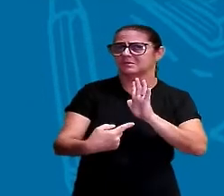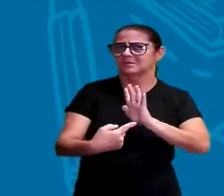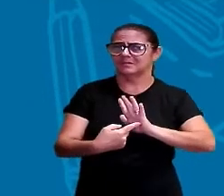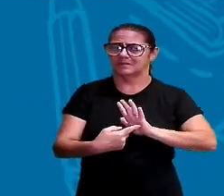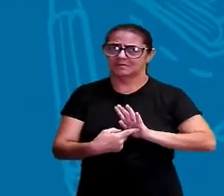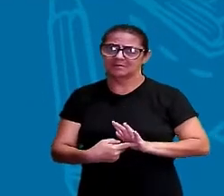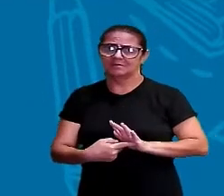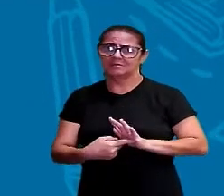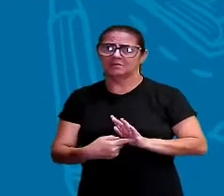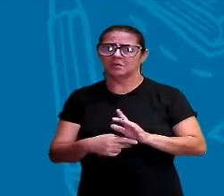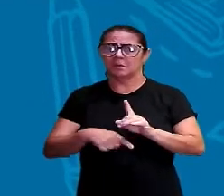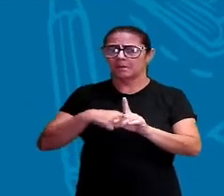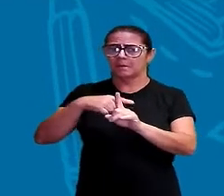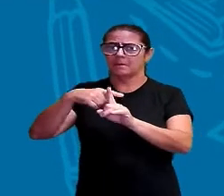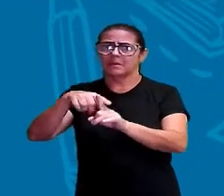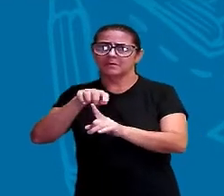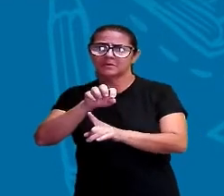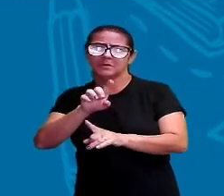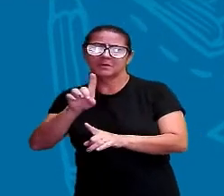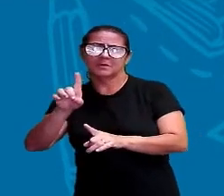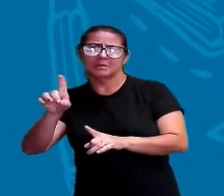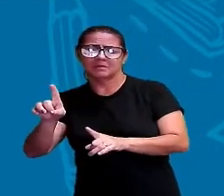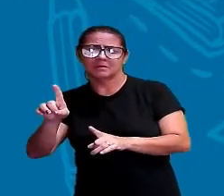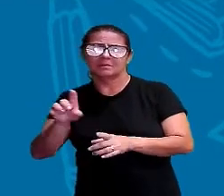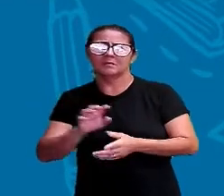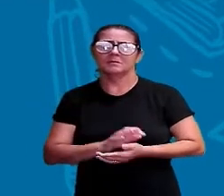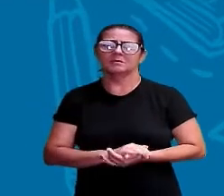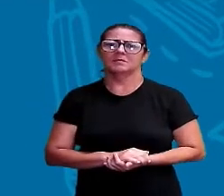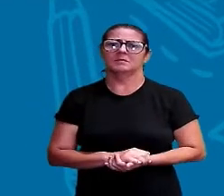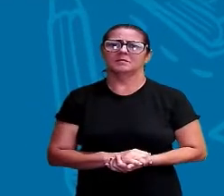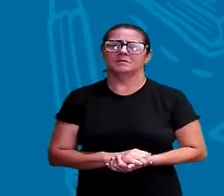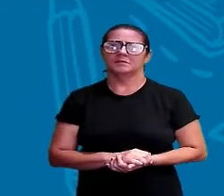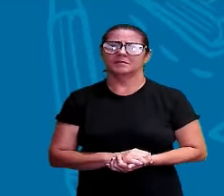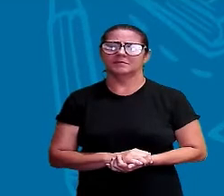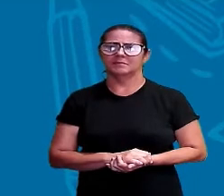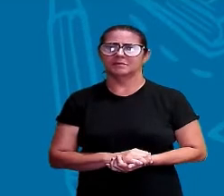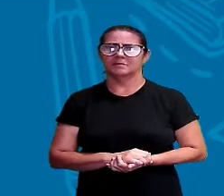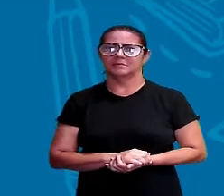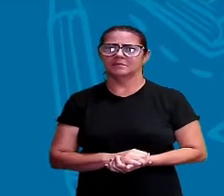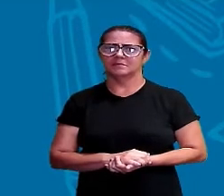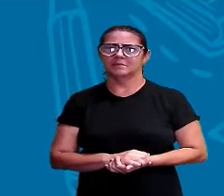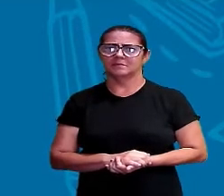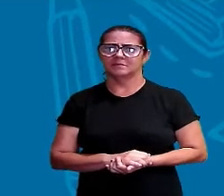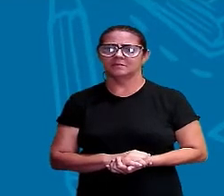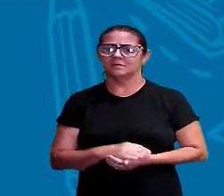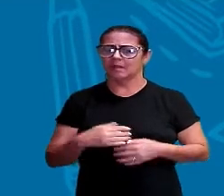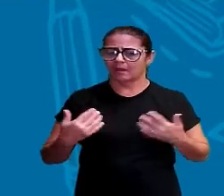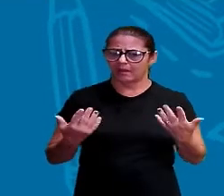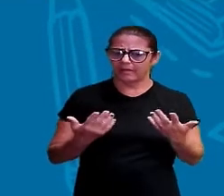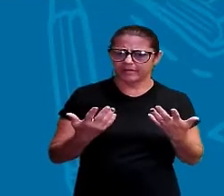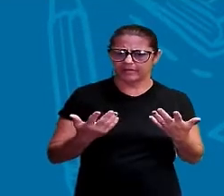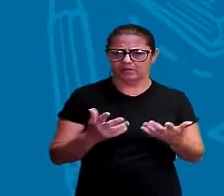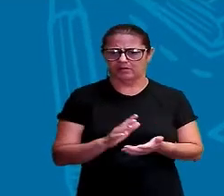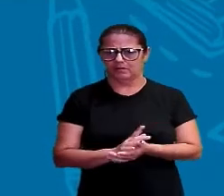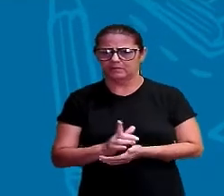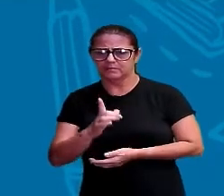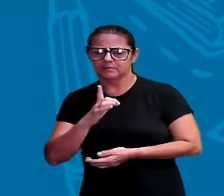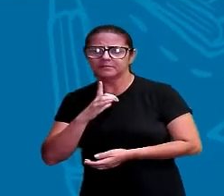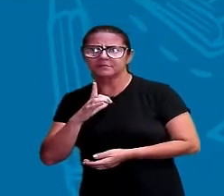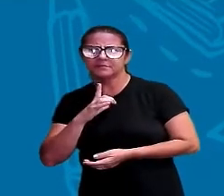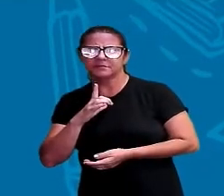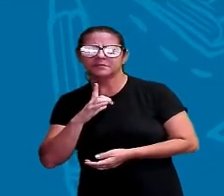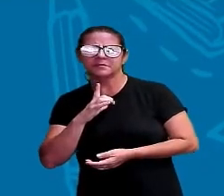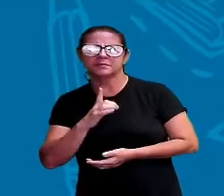a gente acrescentando aí apenas o sufixo ED. Certo? Agora, temos esse